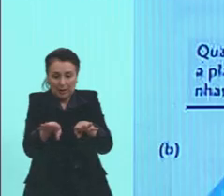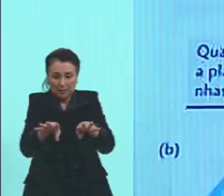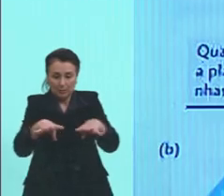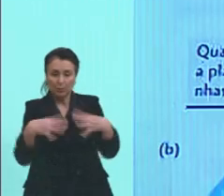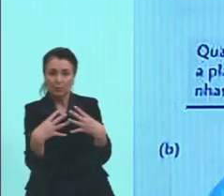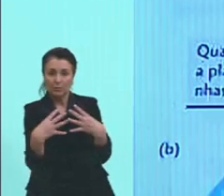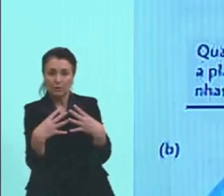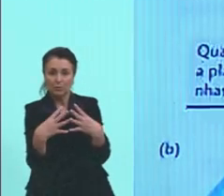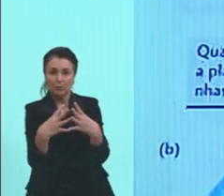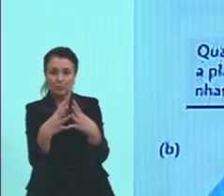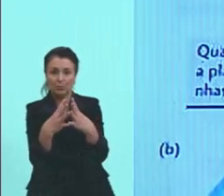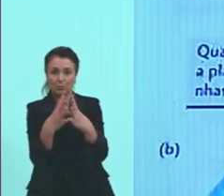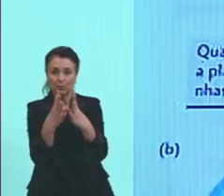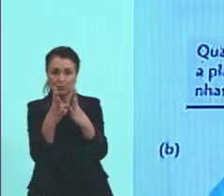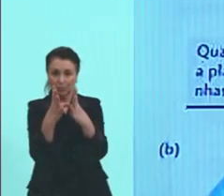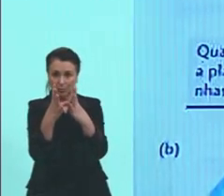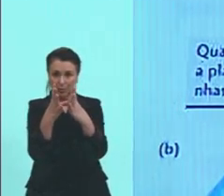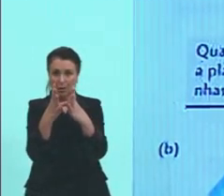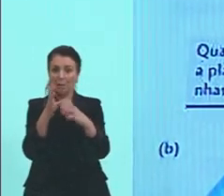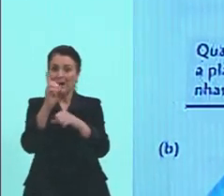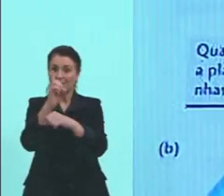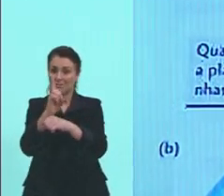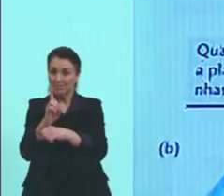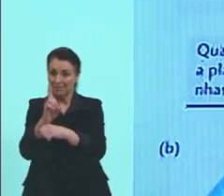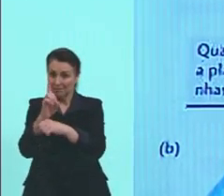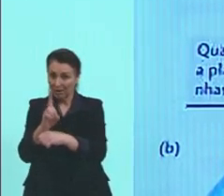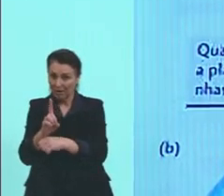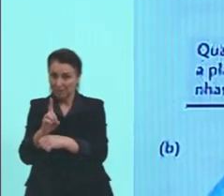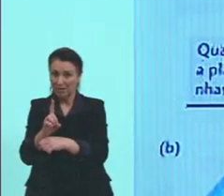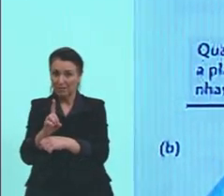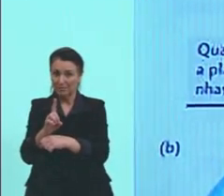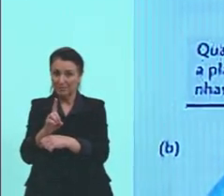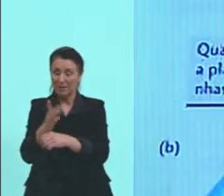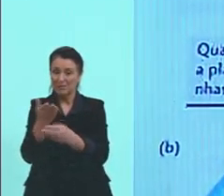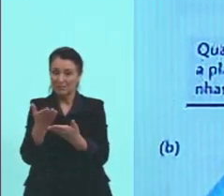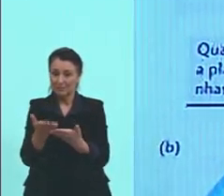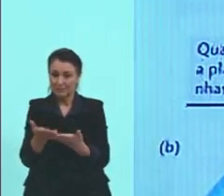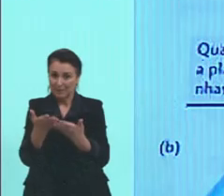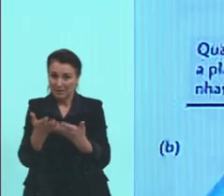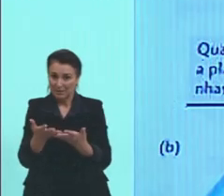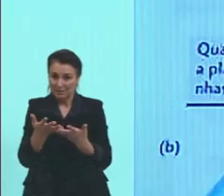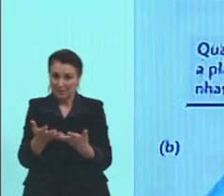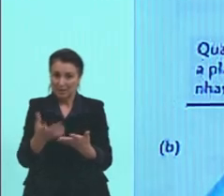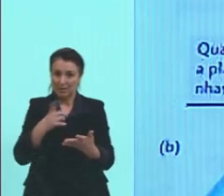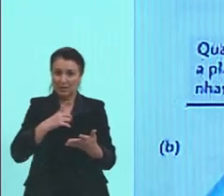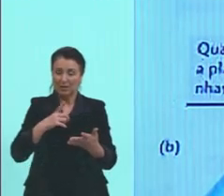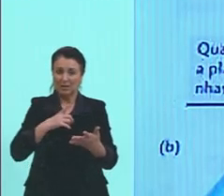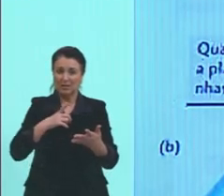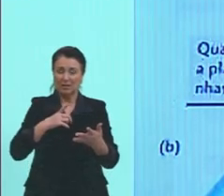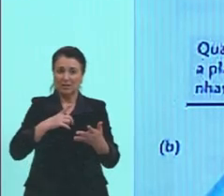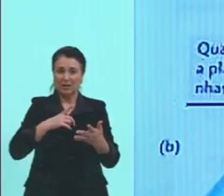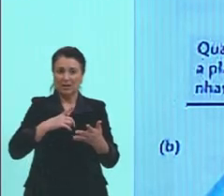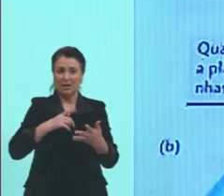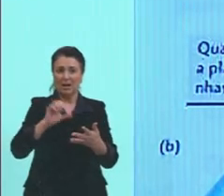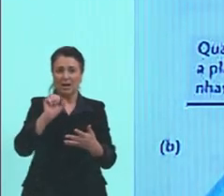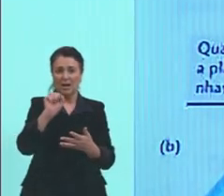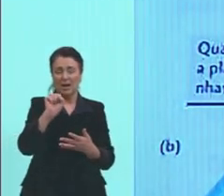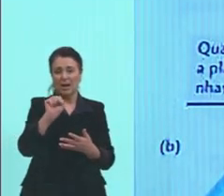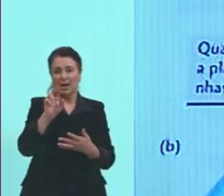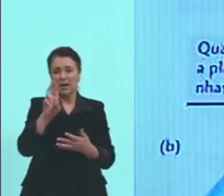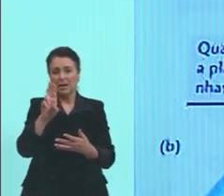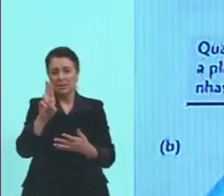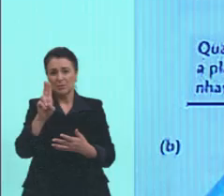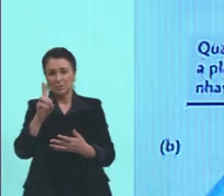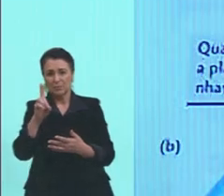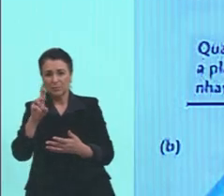mais densa do que a outra e justamente nessa área que nós temos nós temos a subducção certo que